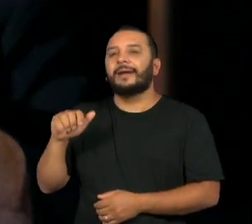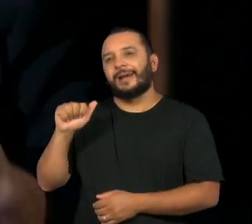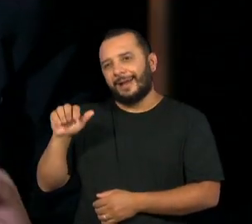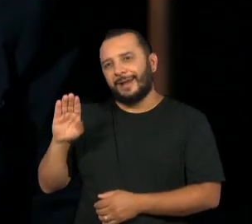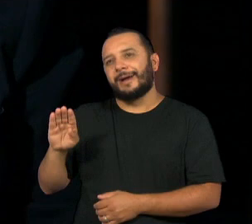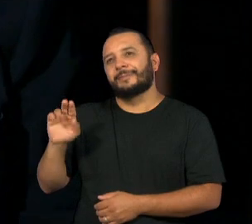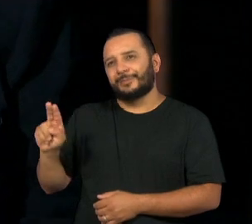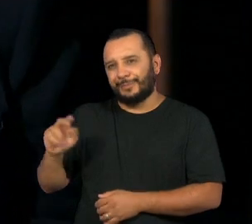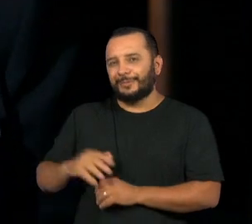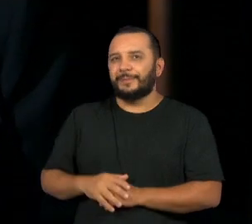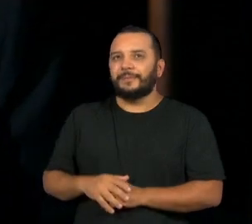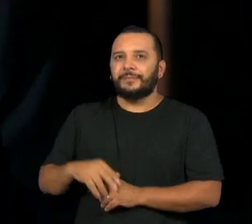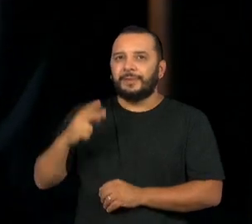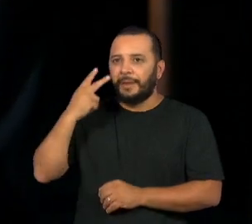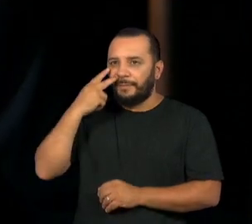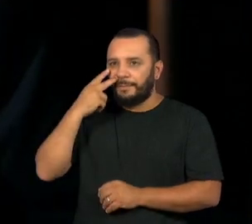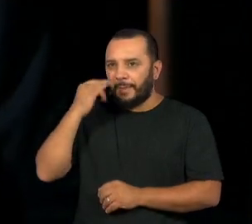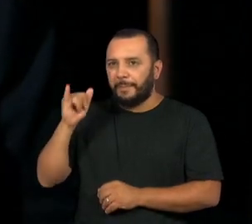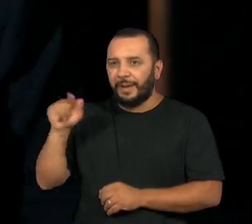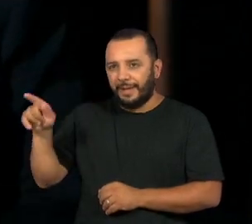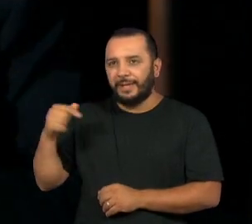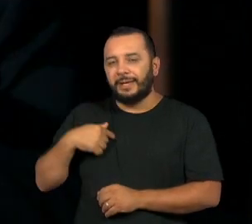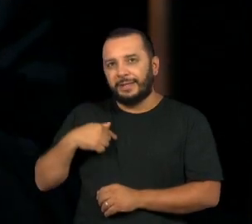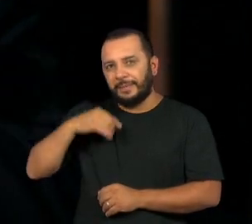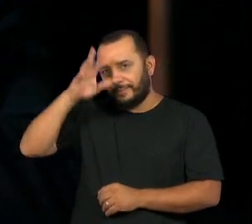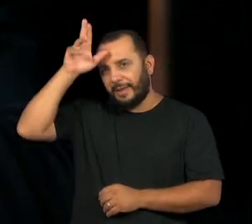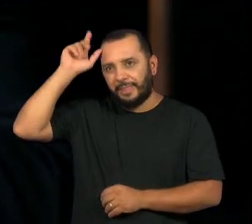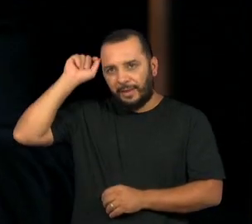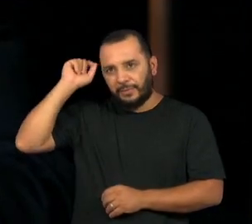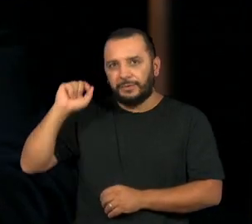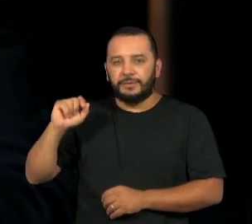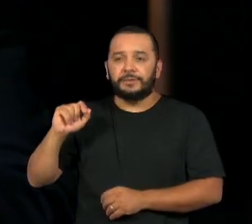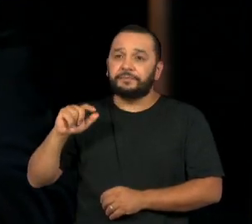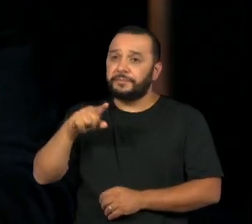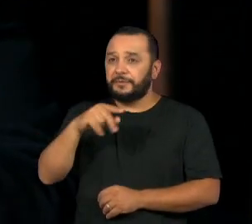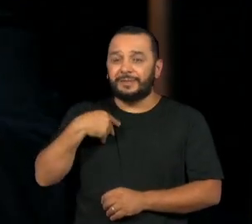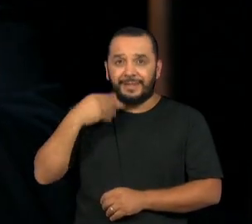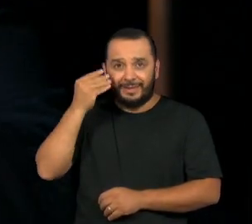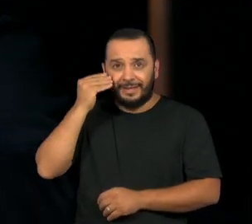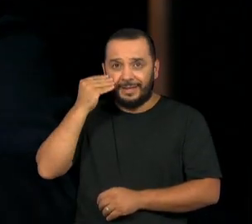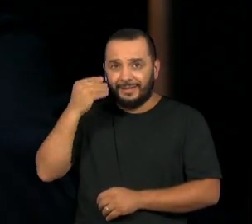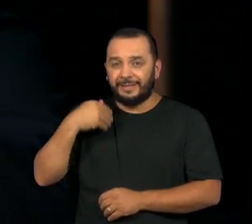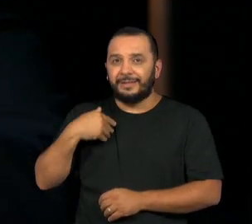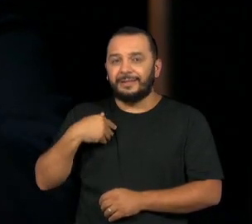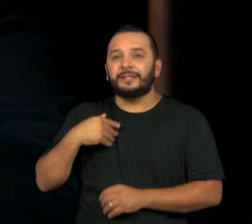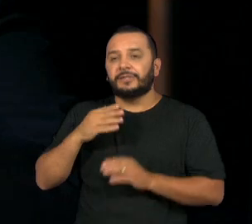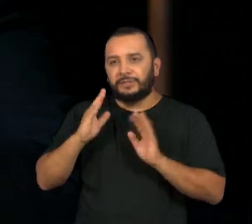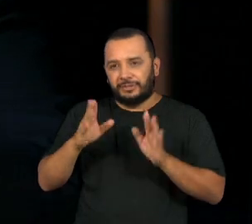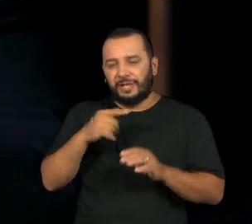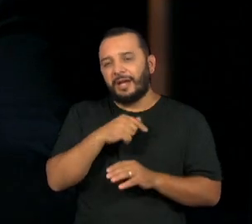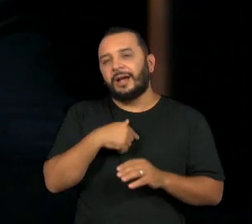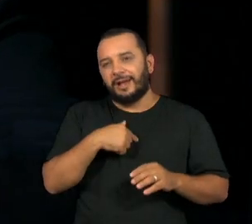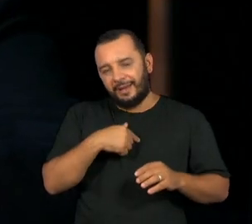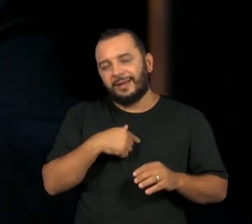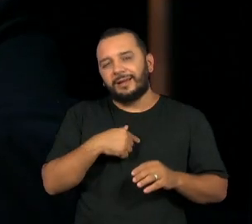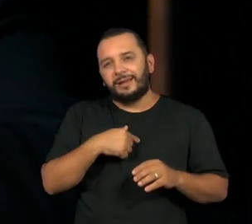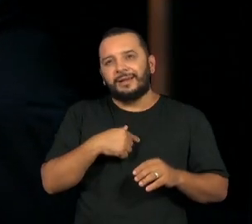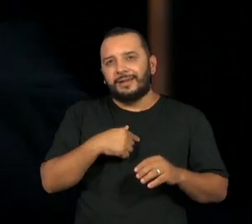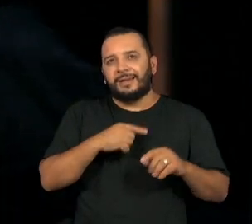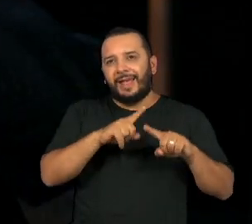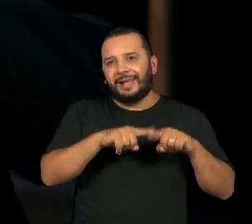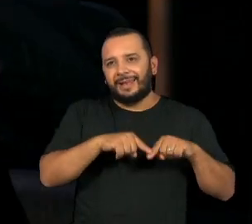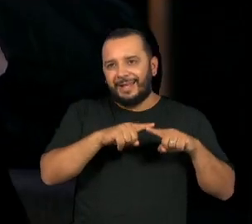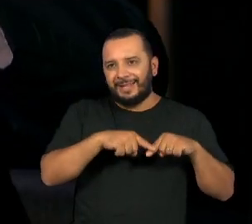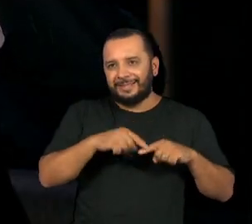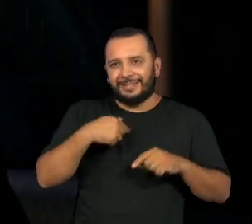Papai estava em Manaus. Aí você tenta ligar em Atenas, sem celular, sem...